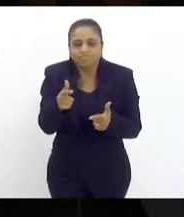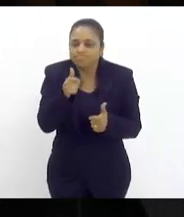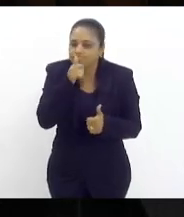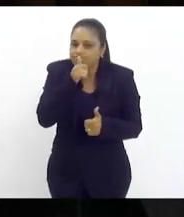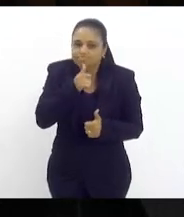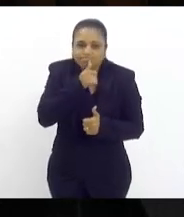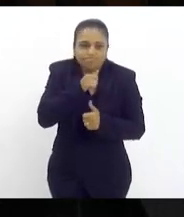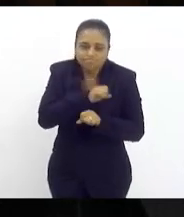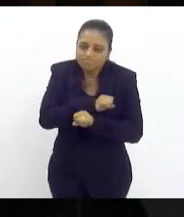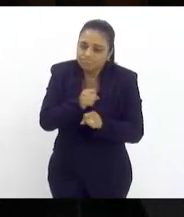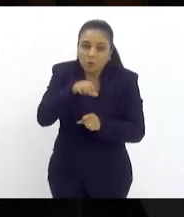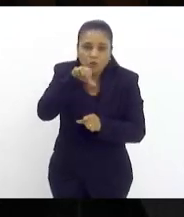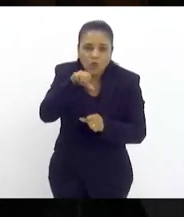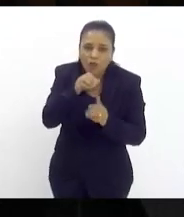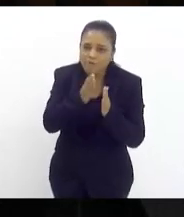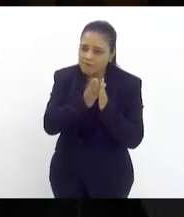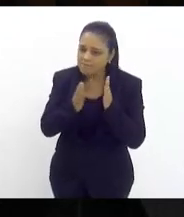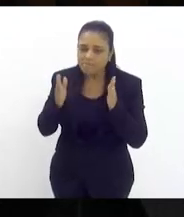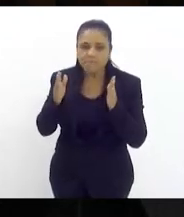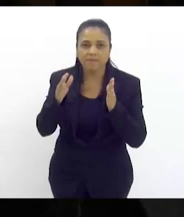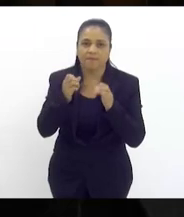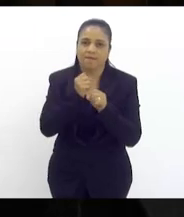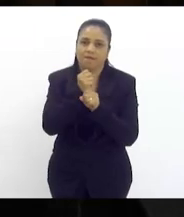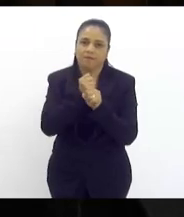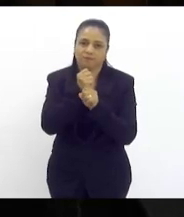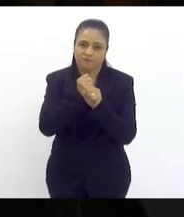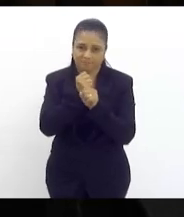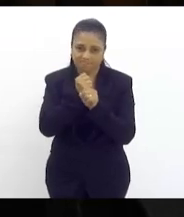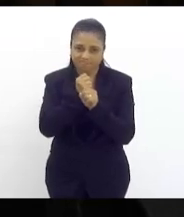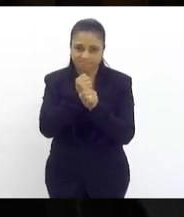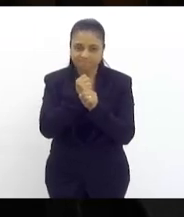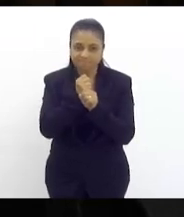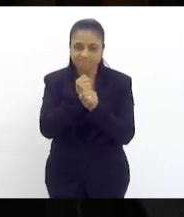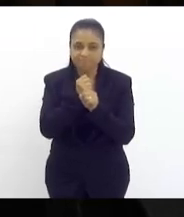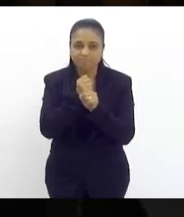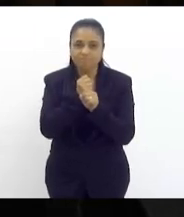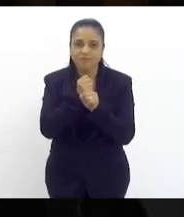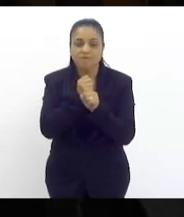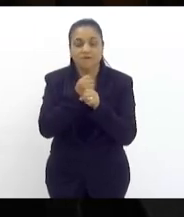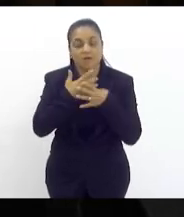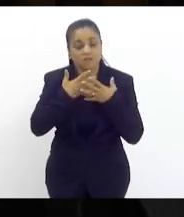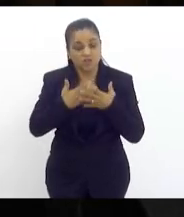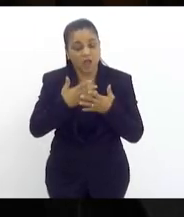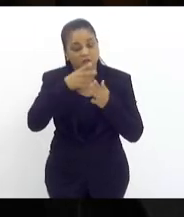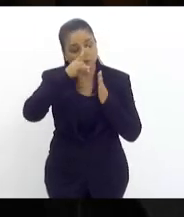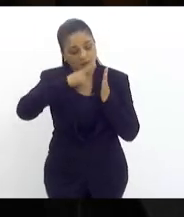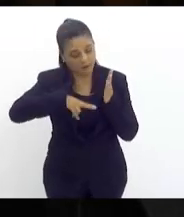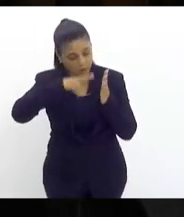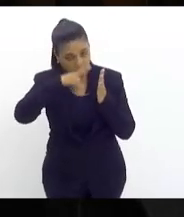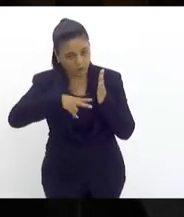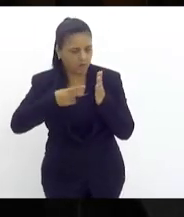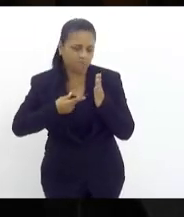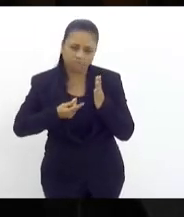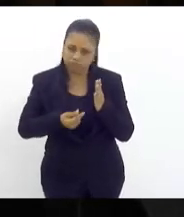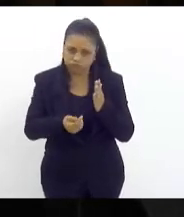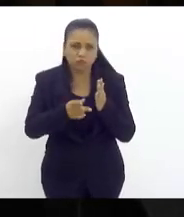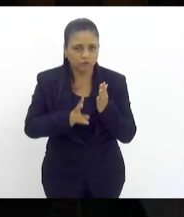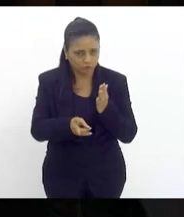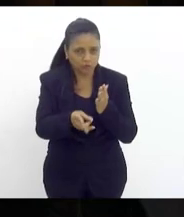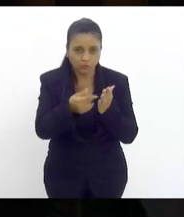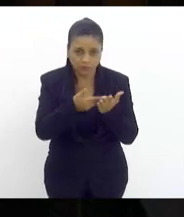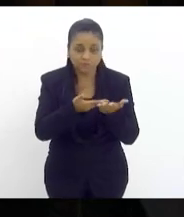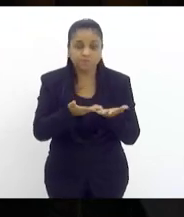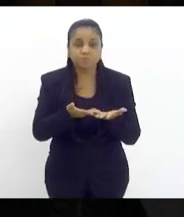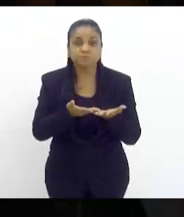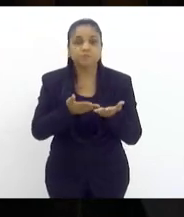9 anos. E por aí vai. Para não ficar chato, e a leitura, senhora presidente, o que eu quero dizer é que